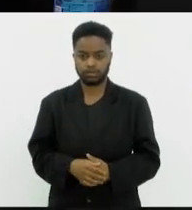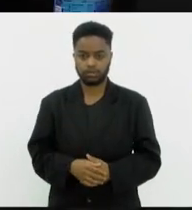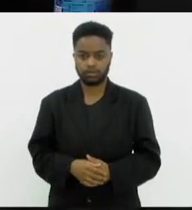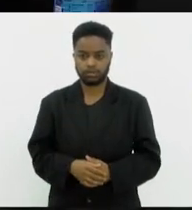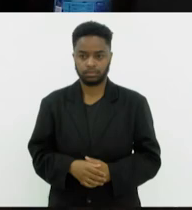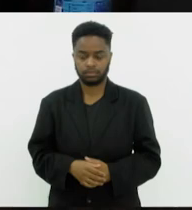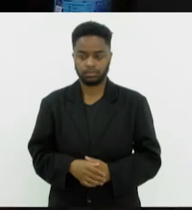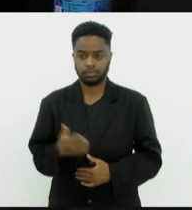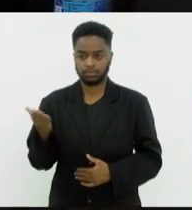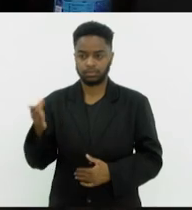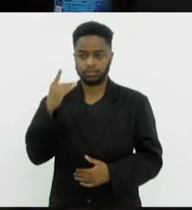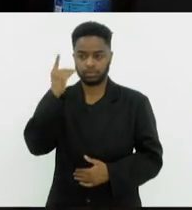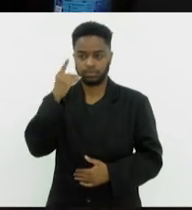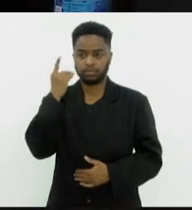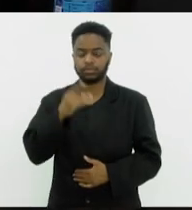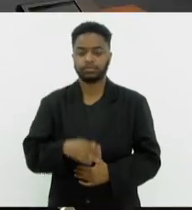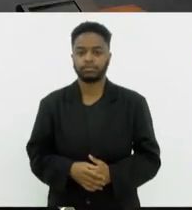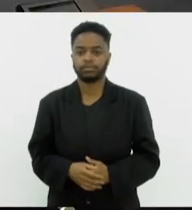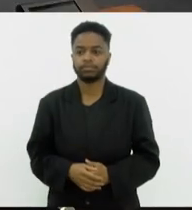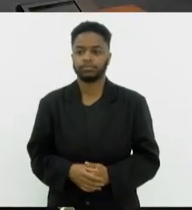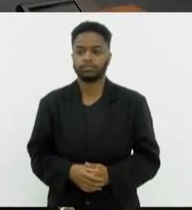nossa nobre deputada.